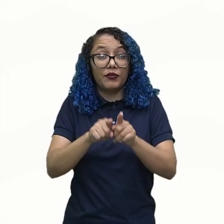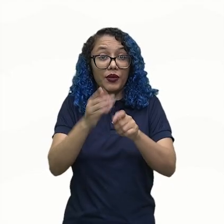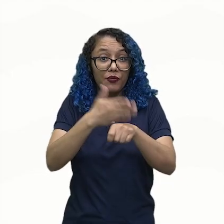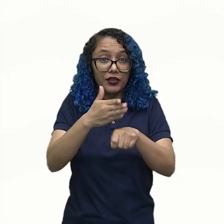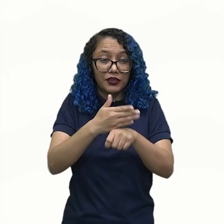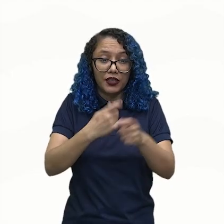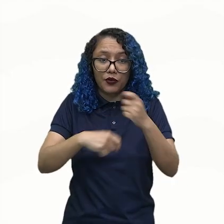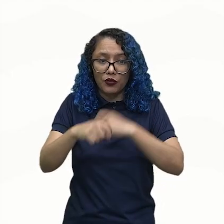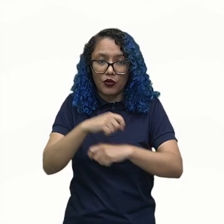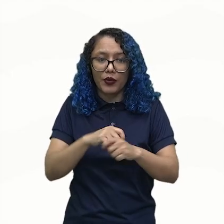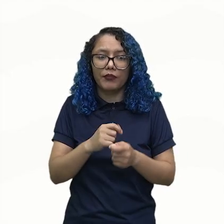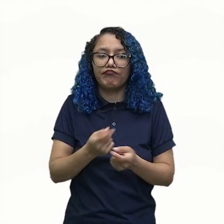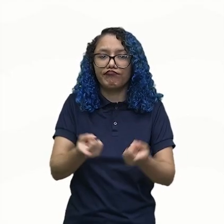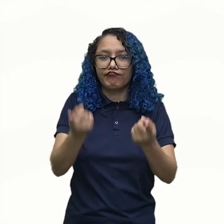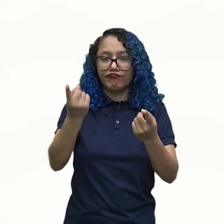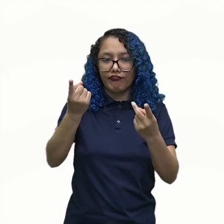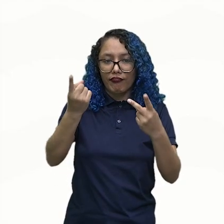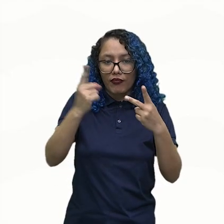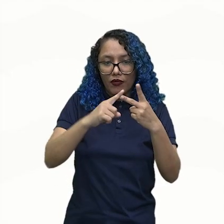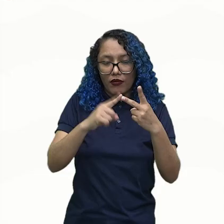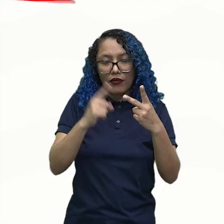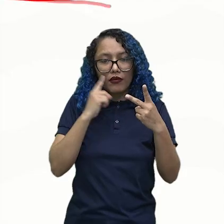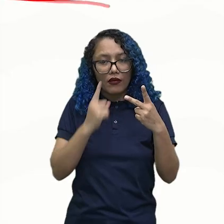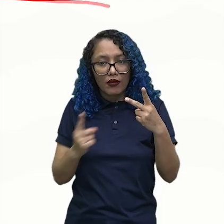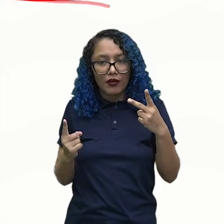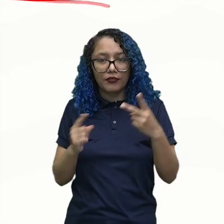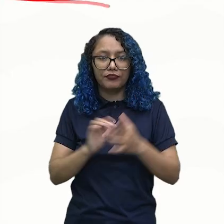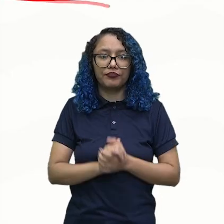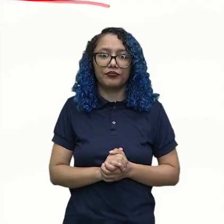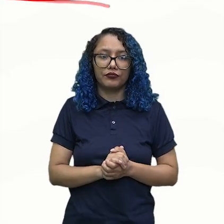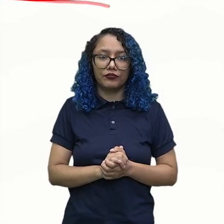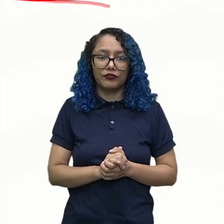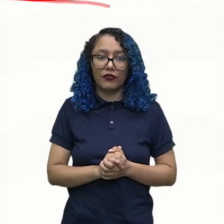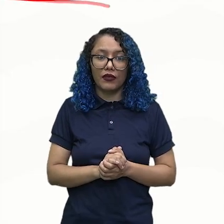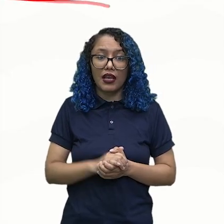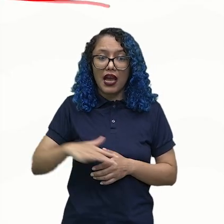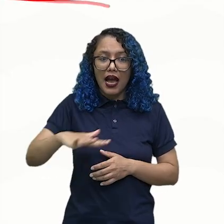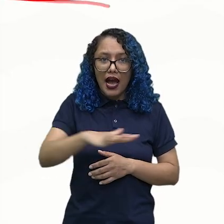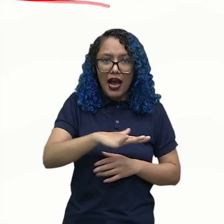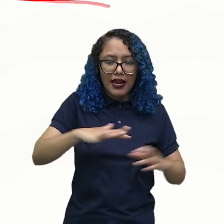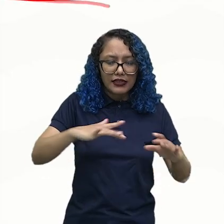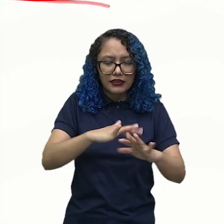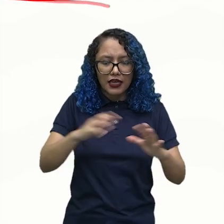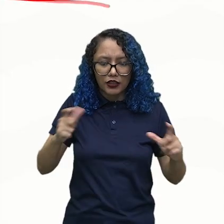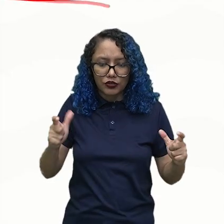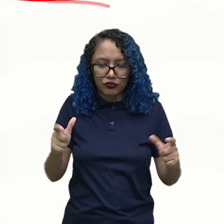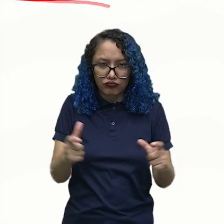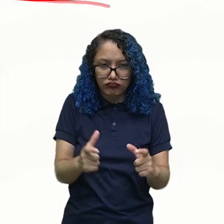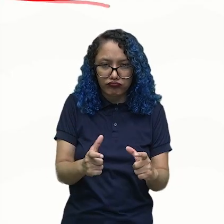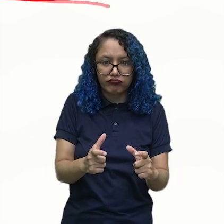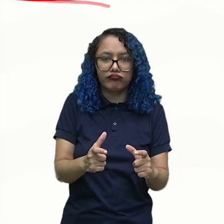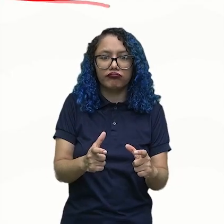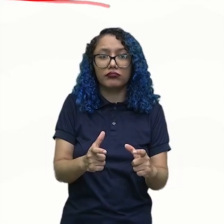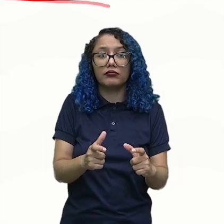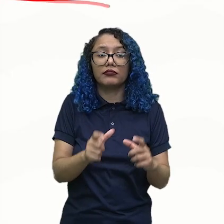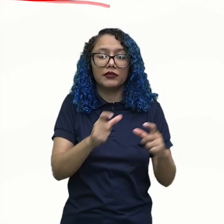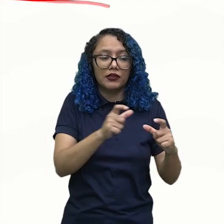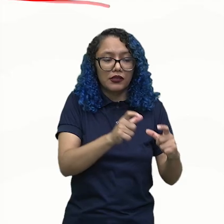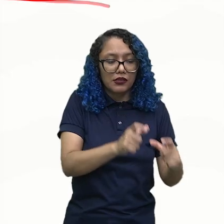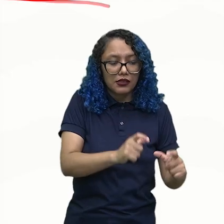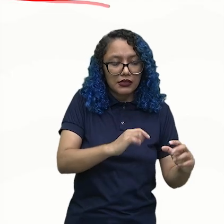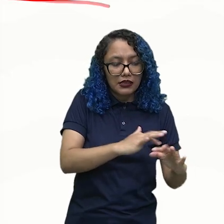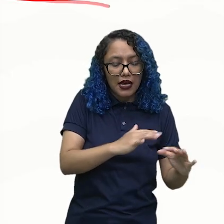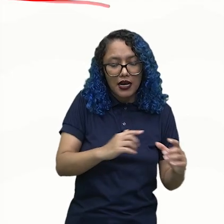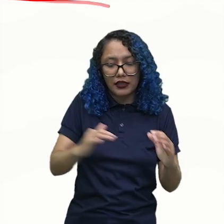Já a rede urbana rarefeita apresenta número reduzido de centros urbanos, grandes distâncias